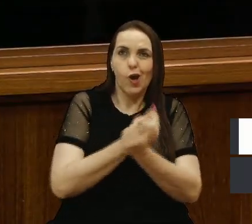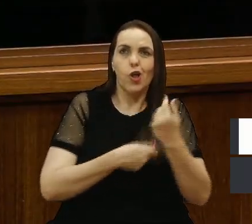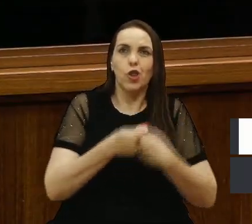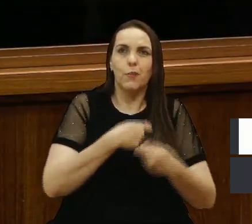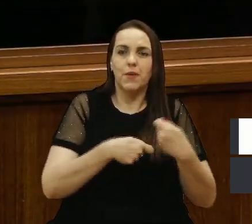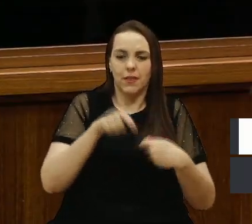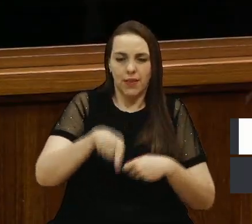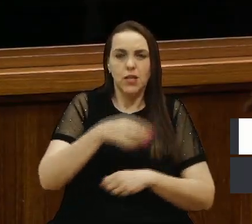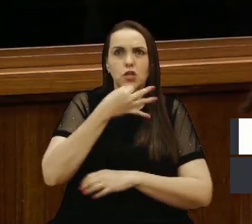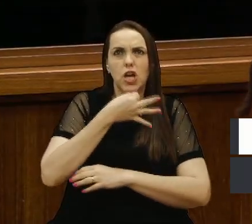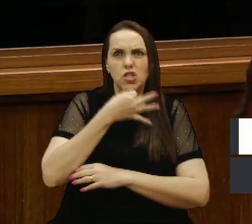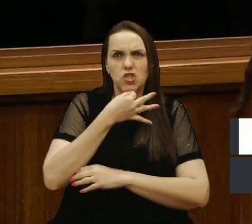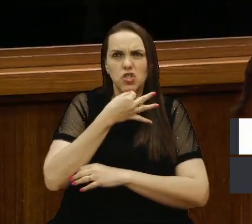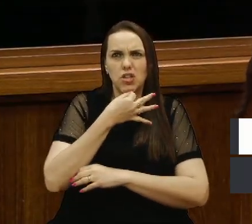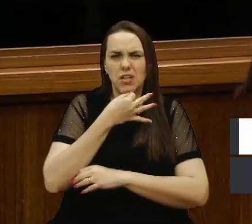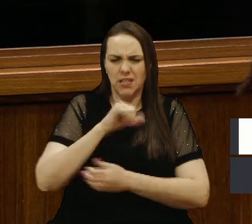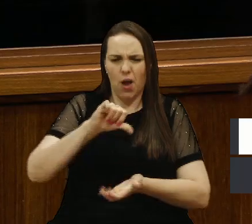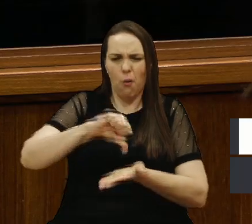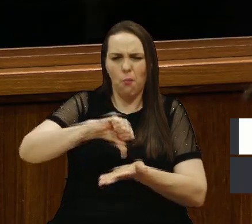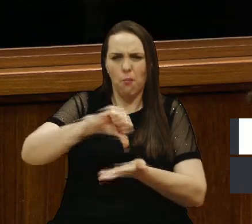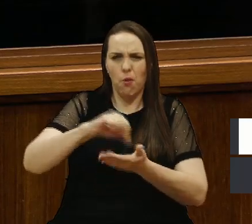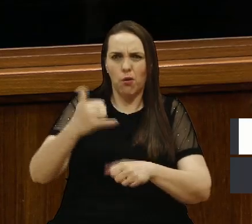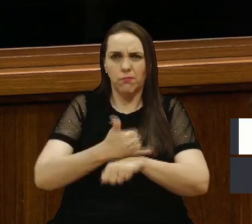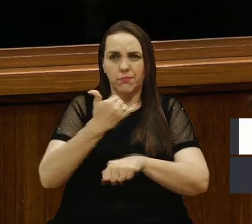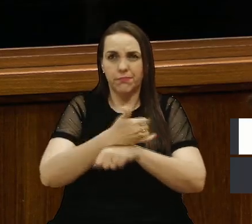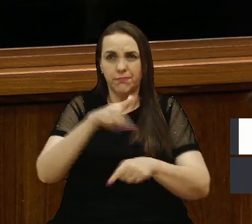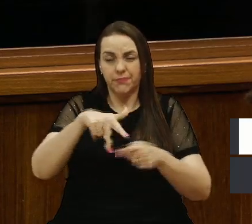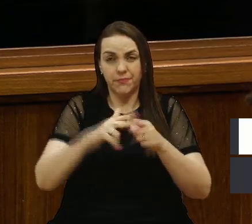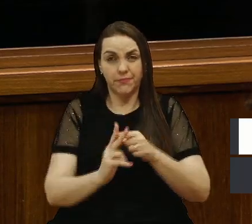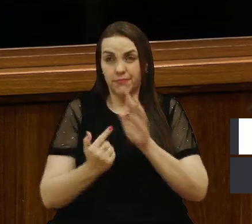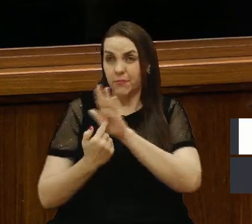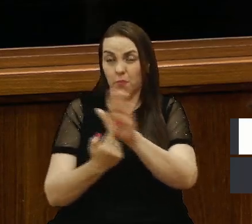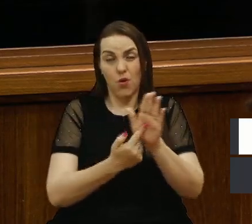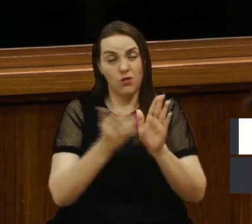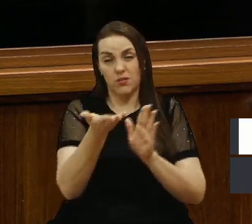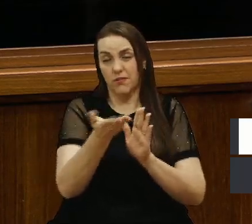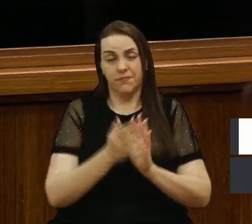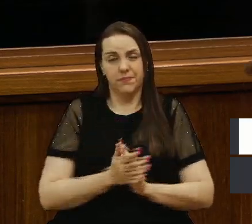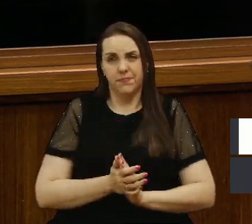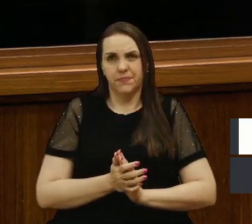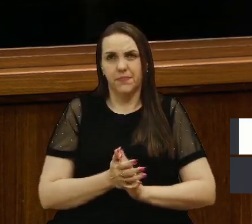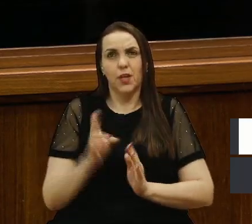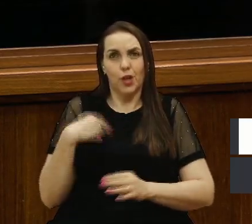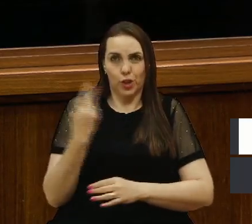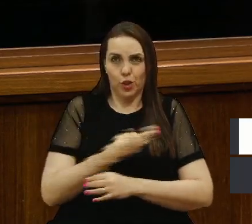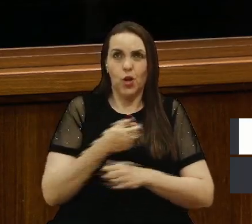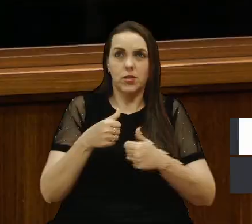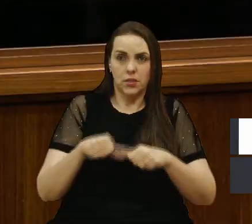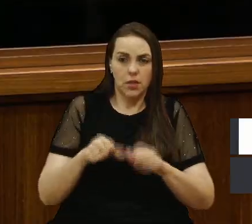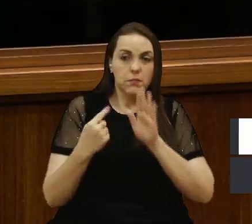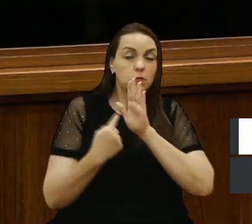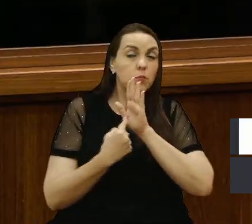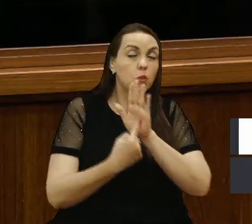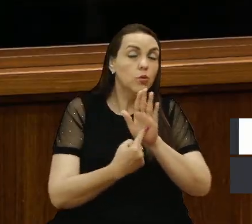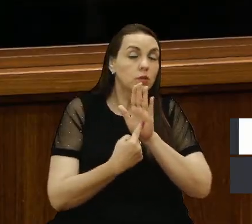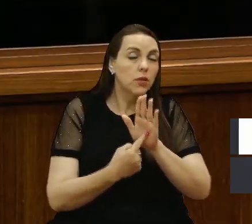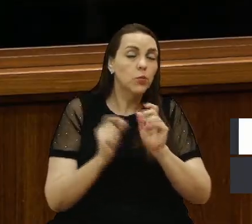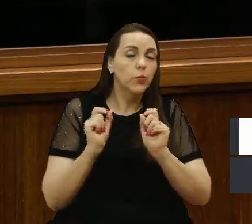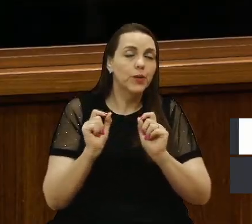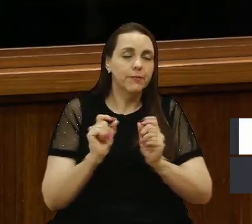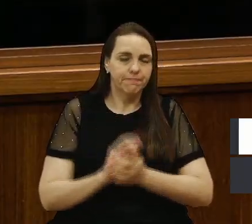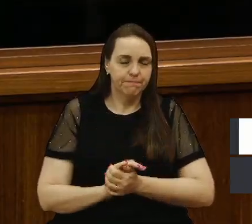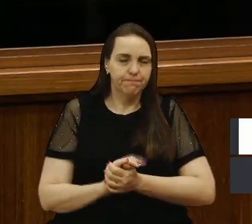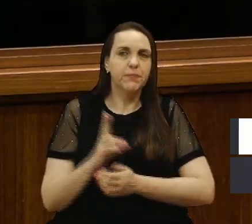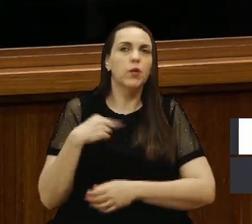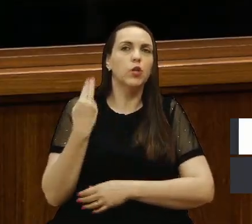Caxias do Sul, que é um polo metal mecânico, demonstra isso. E aqui nós estamos demonstrando que